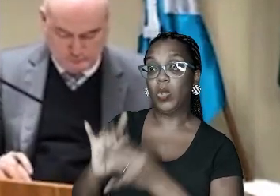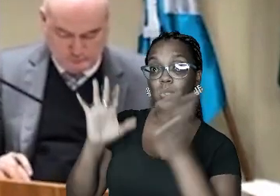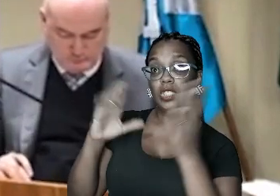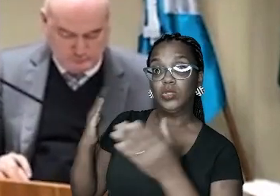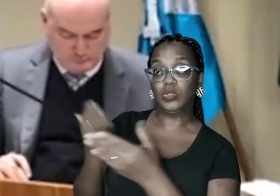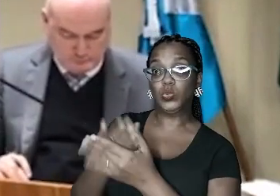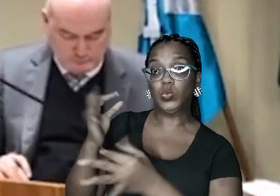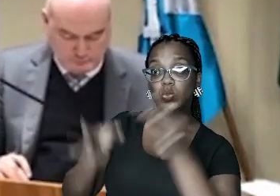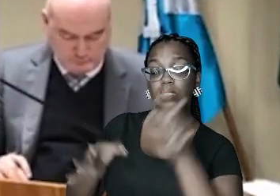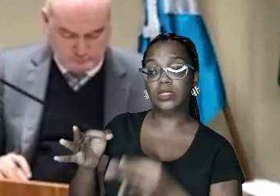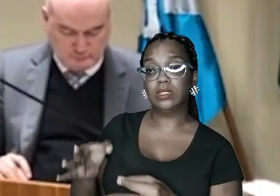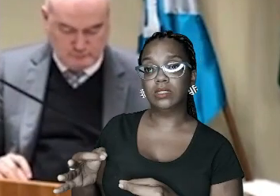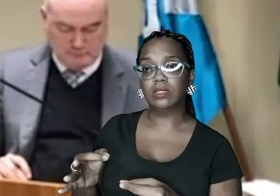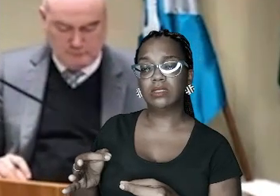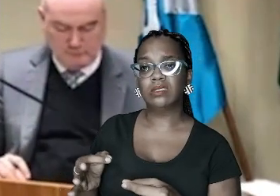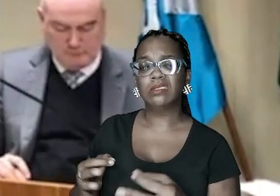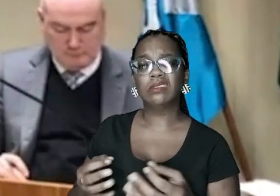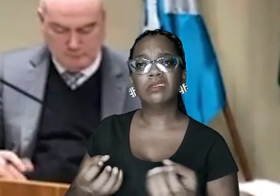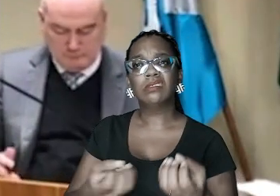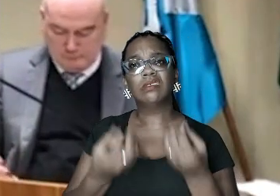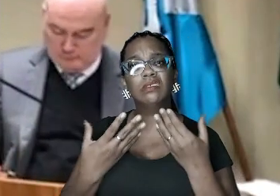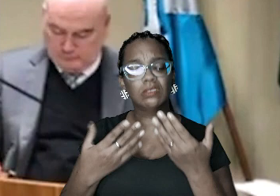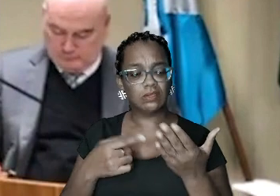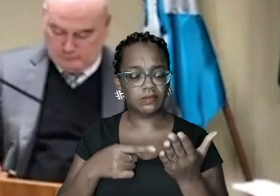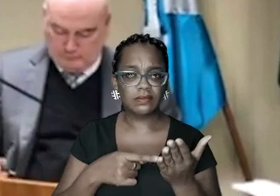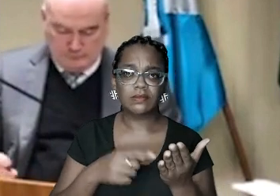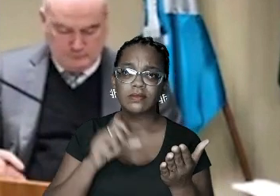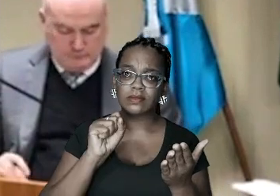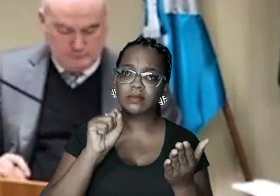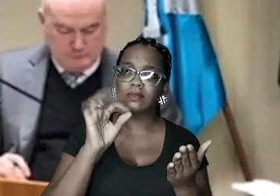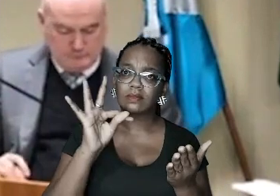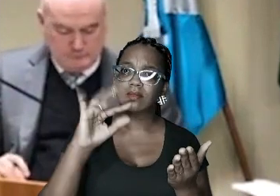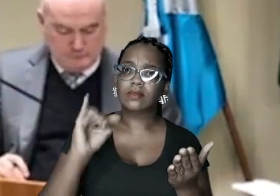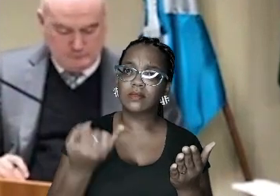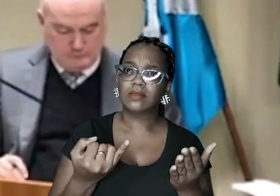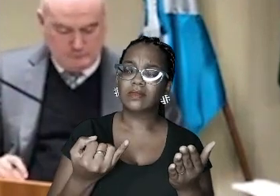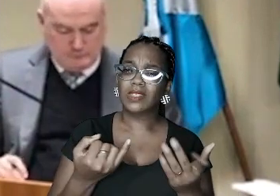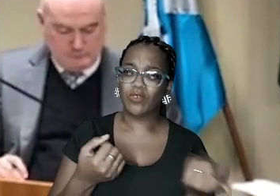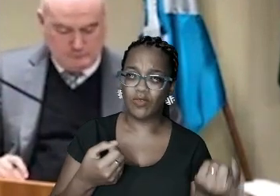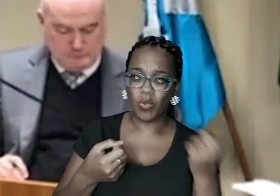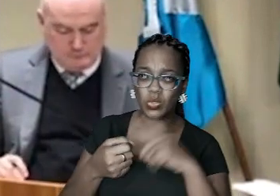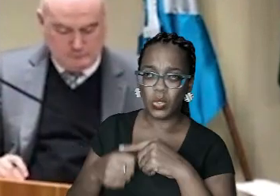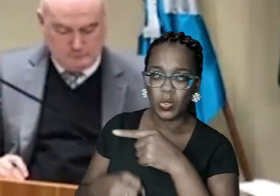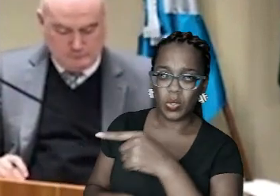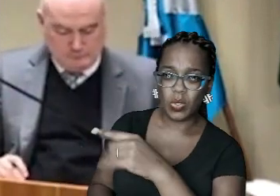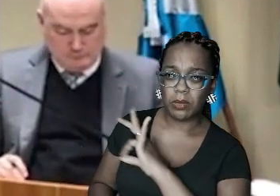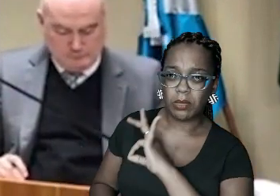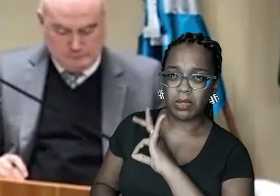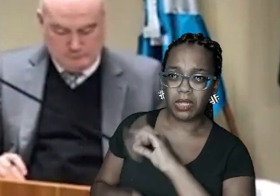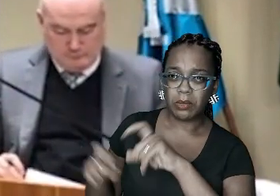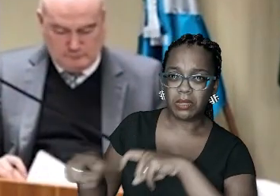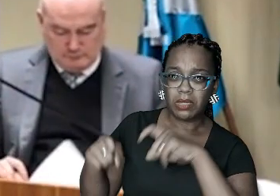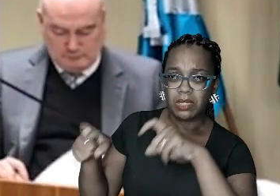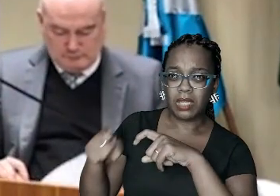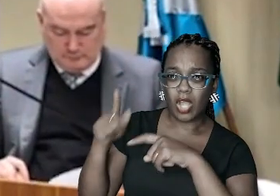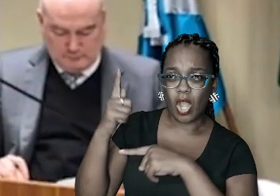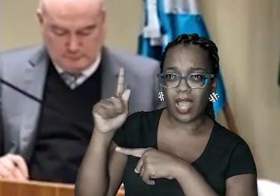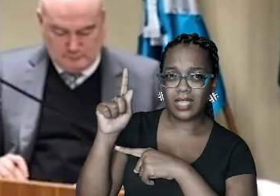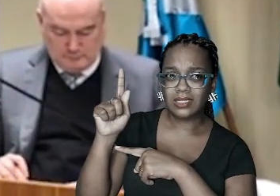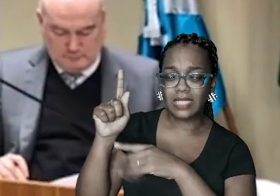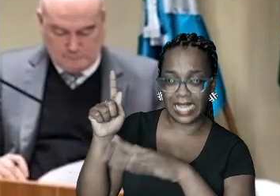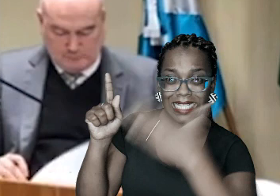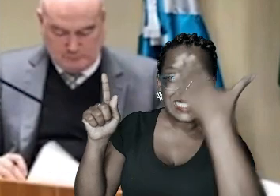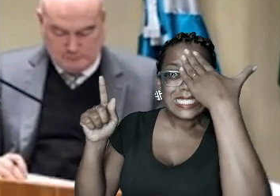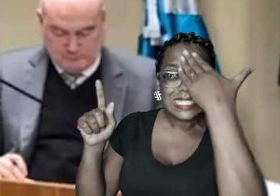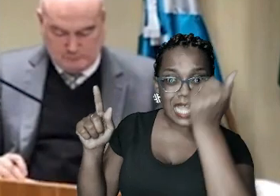essa informação tá aqui tá aqui no STJ veio no STJ Ela voltou para aquele prêmio do interior de Goiás para ele saber que